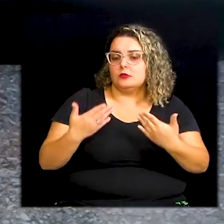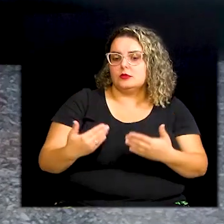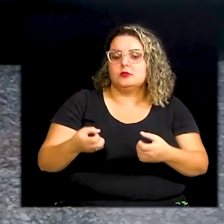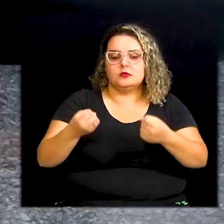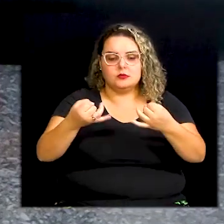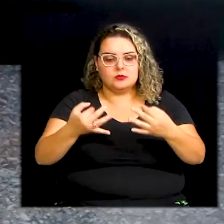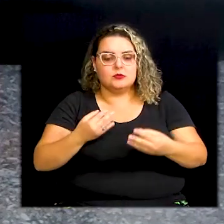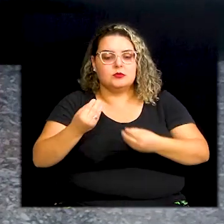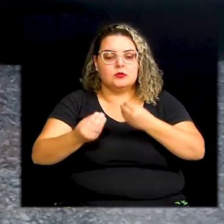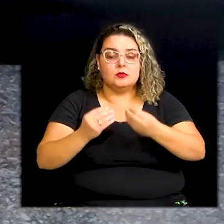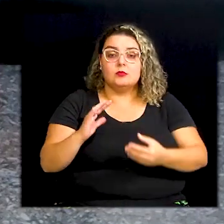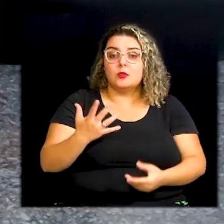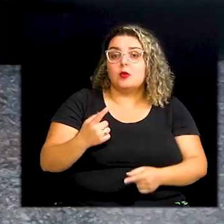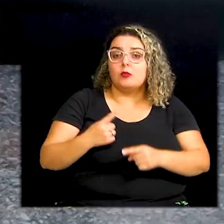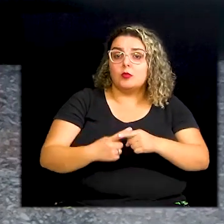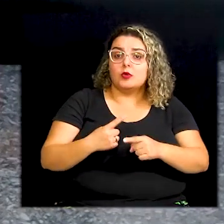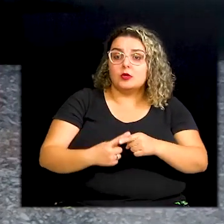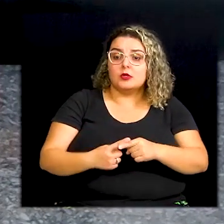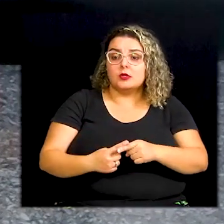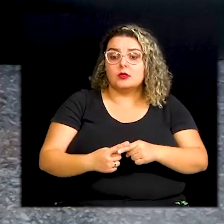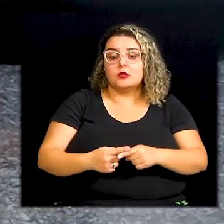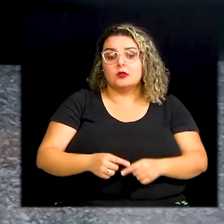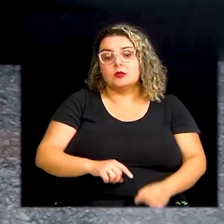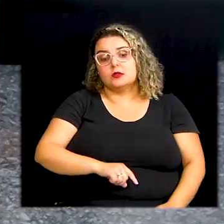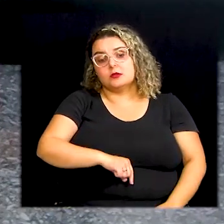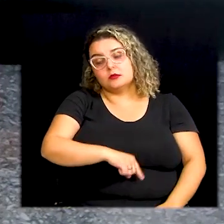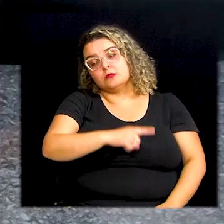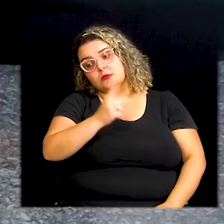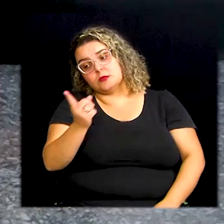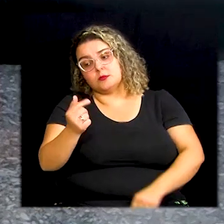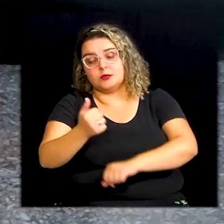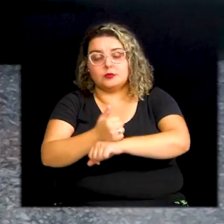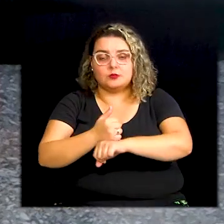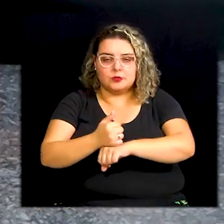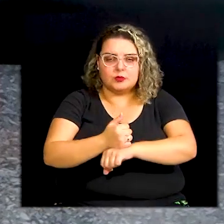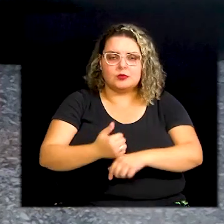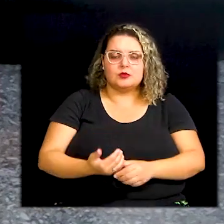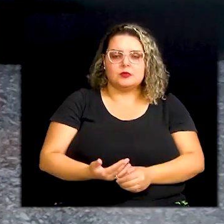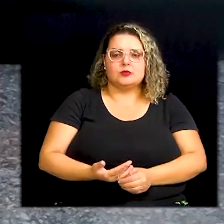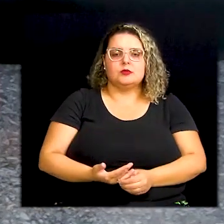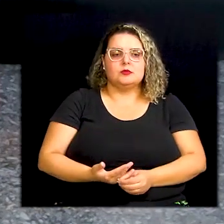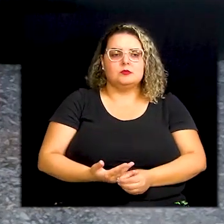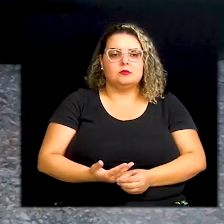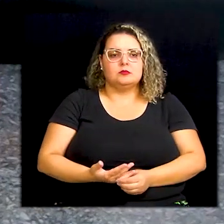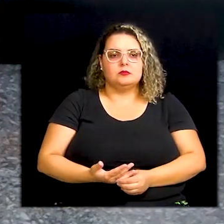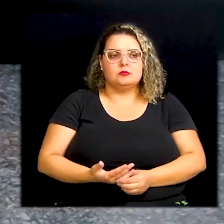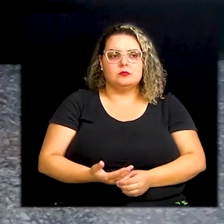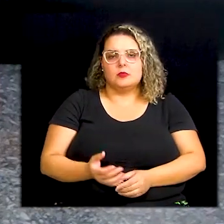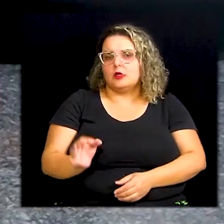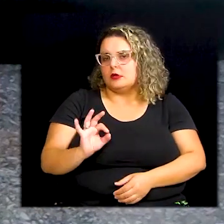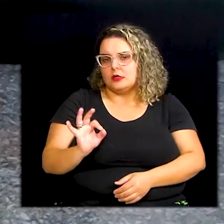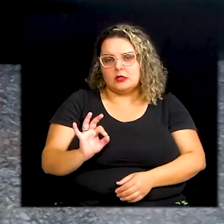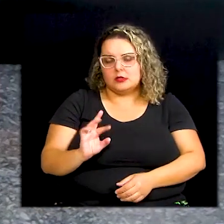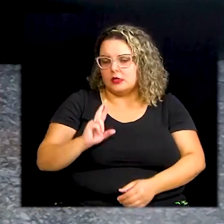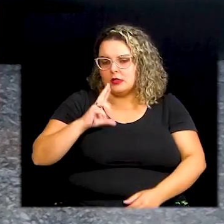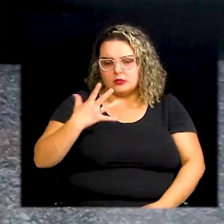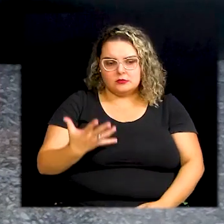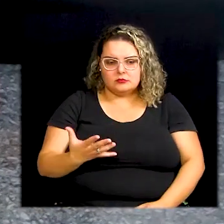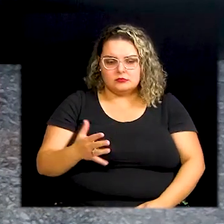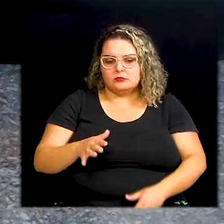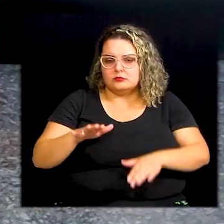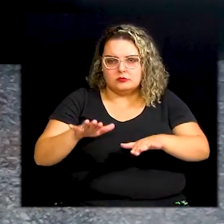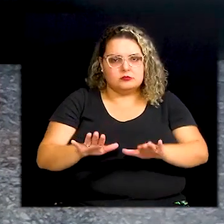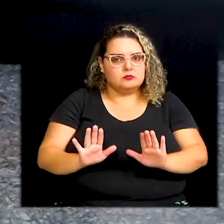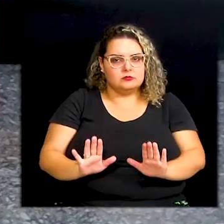tudo mais, explicou como que era, por que ele estava subindo a gente, e no momento ali ainda não tinha nada resolvido, eu estava